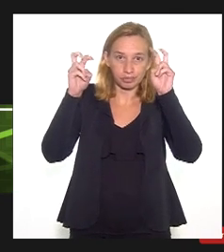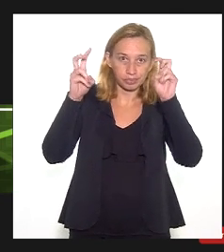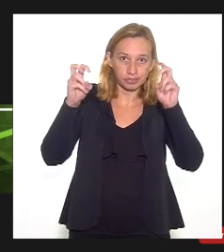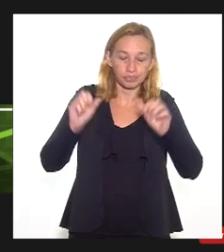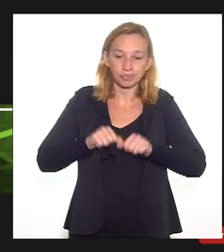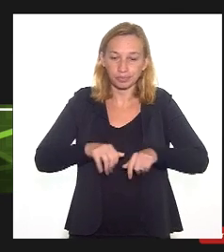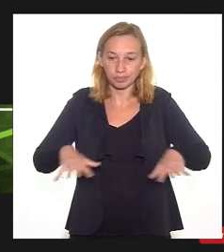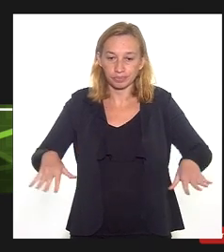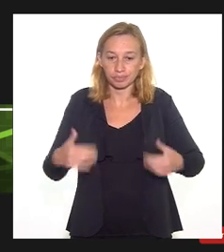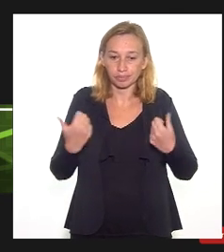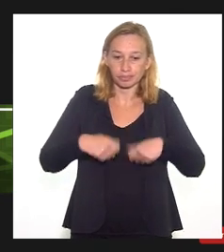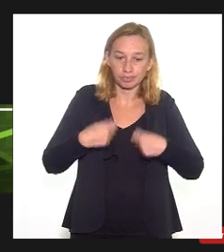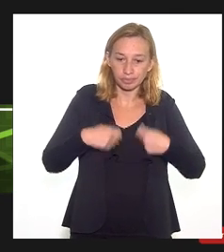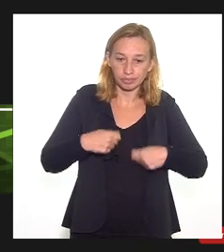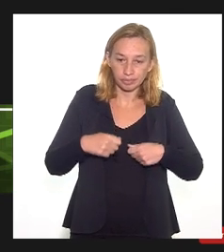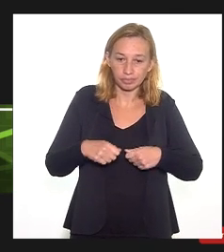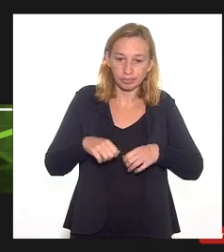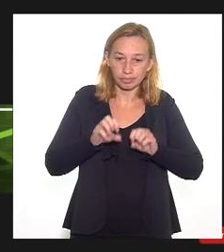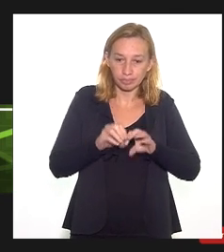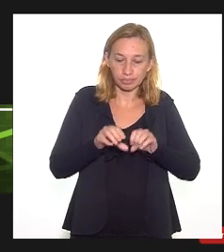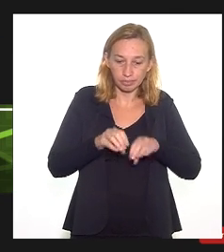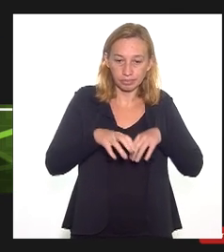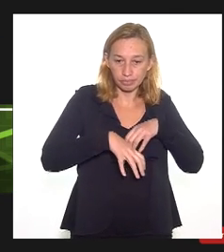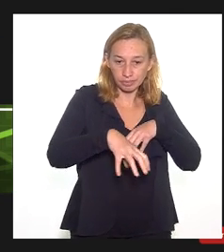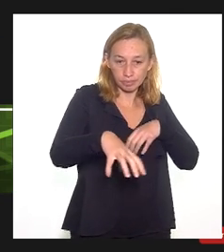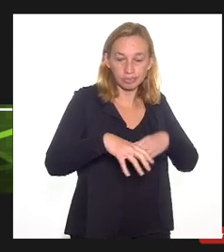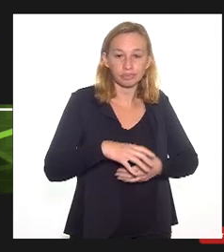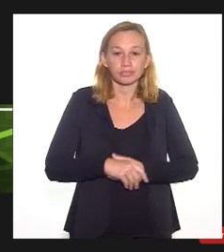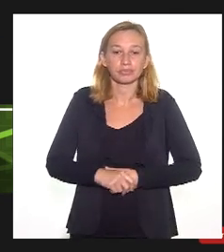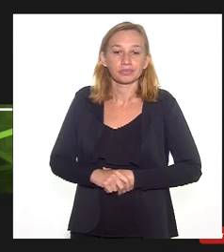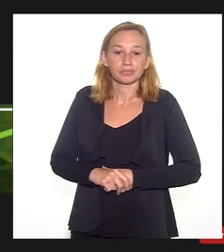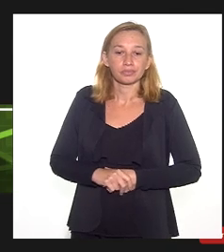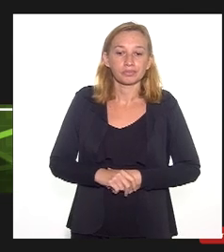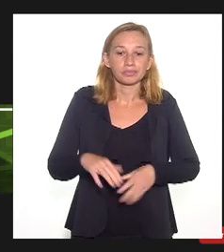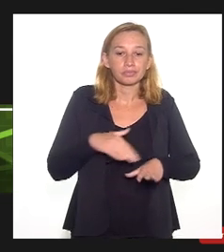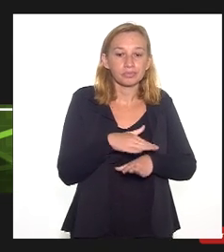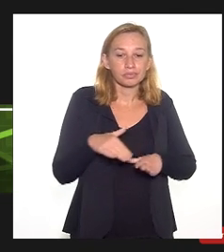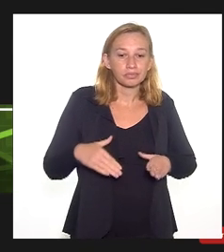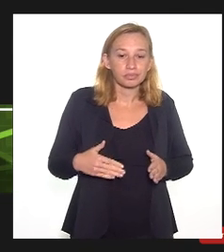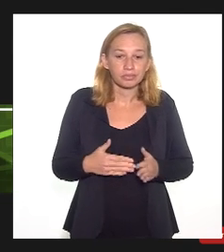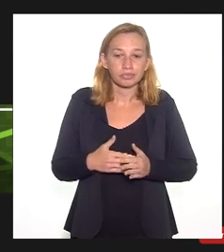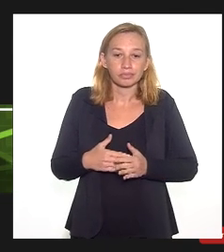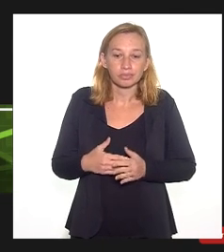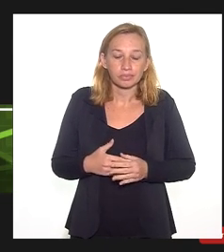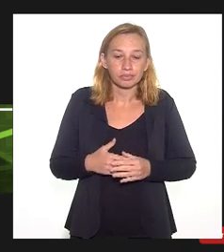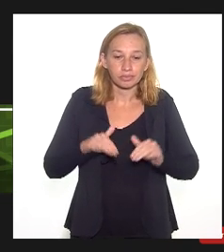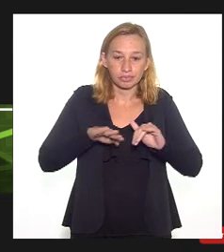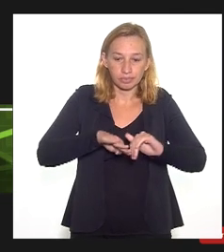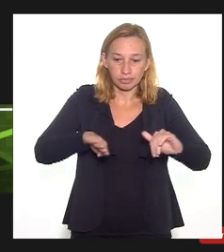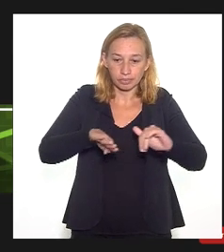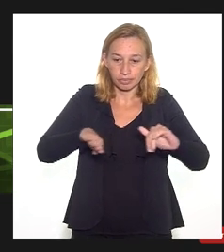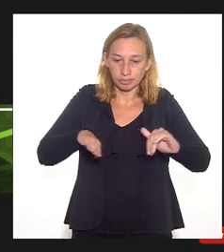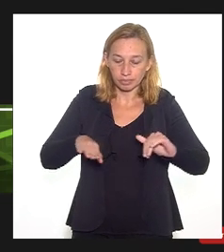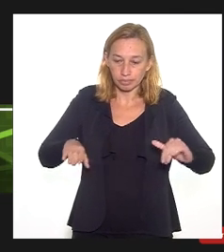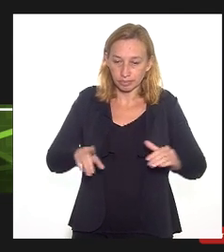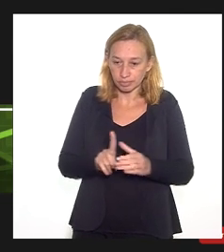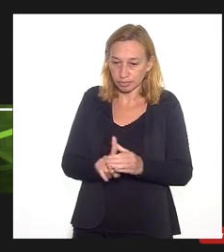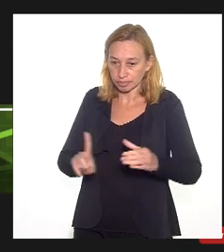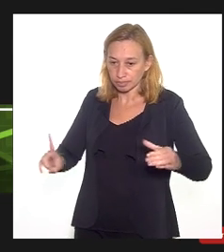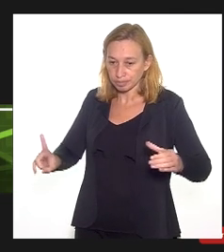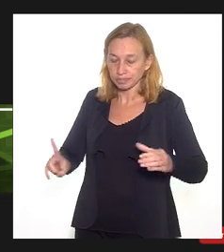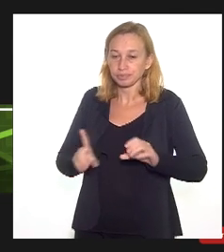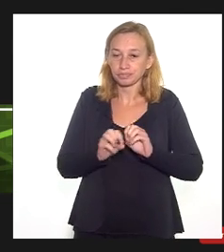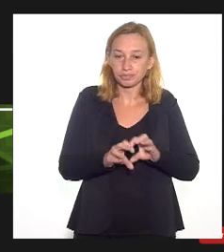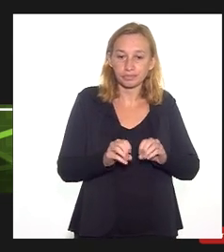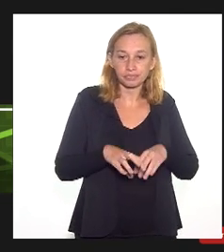pandemia e a necessidade do ensino remoto todo o afastamento que nos colocou o ensino remoto